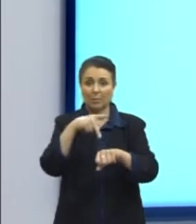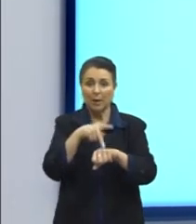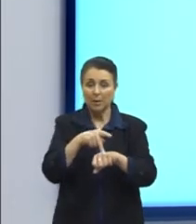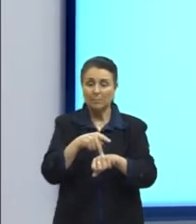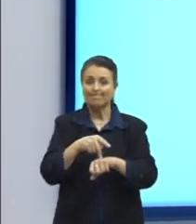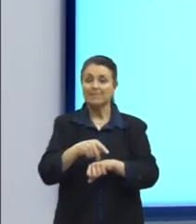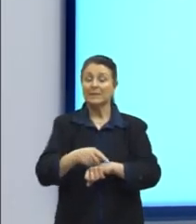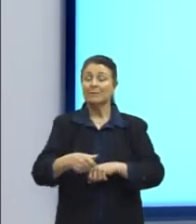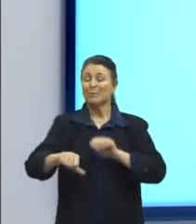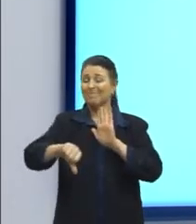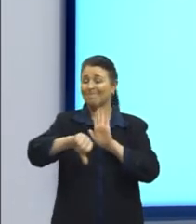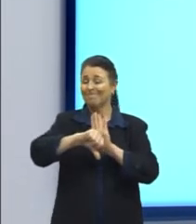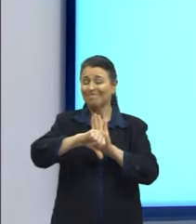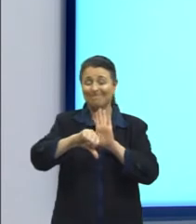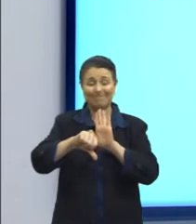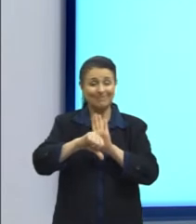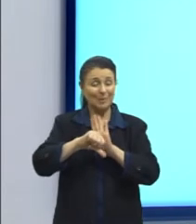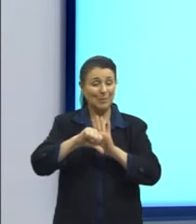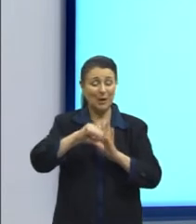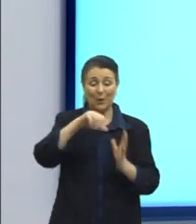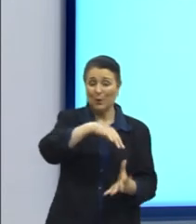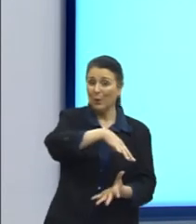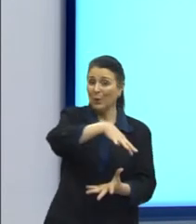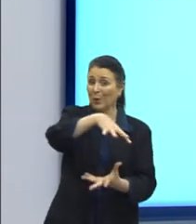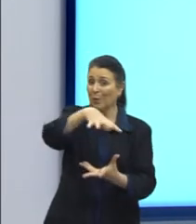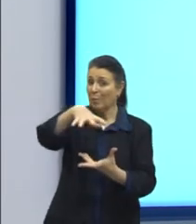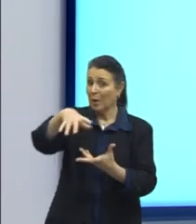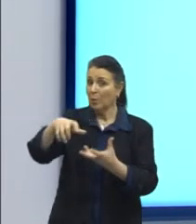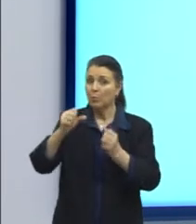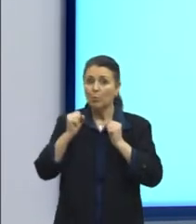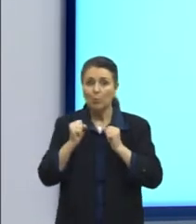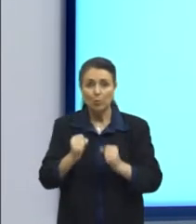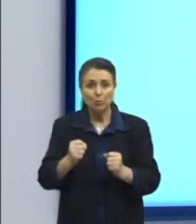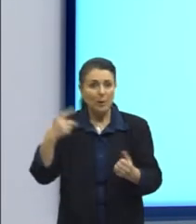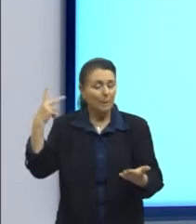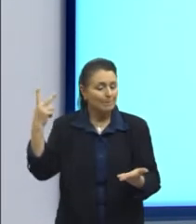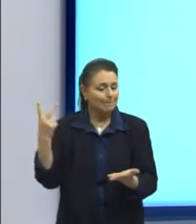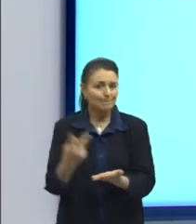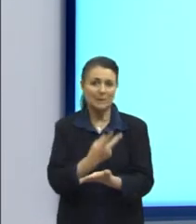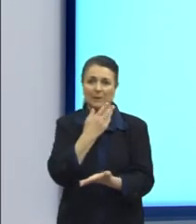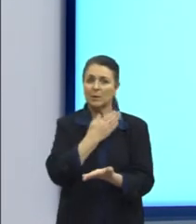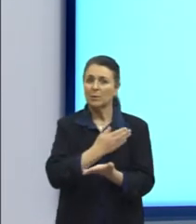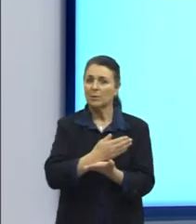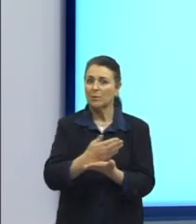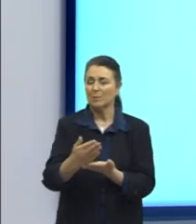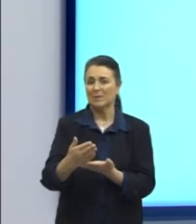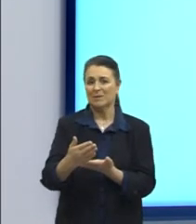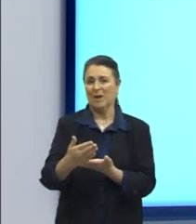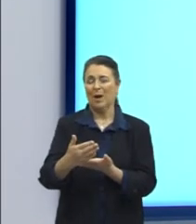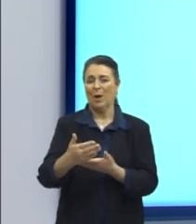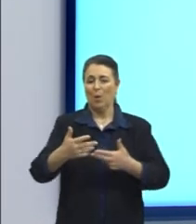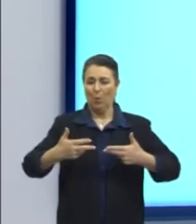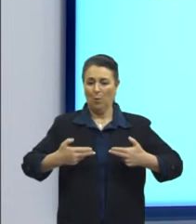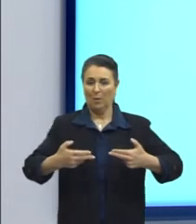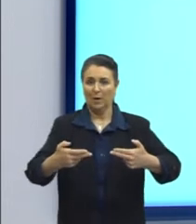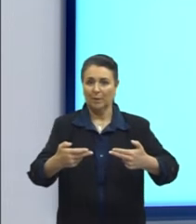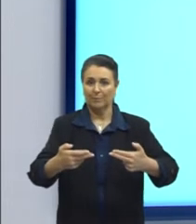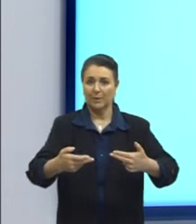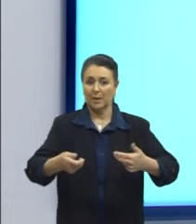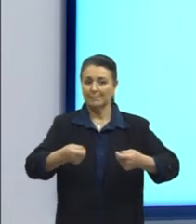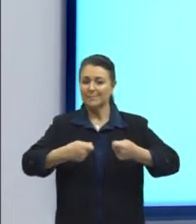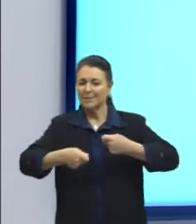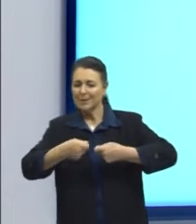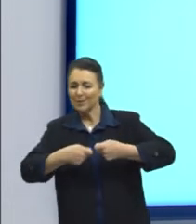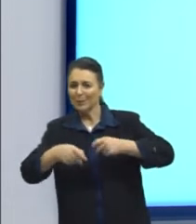uma crise Global né o mundo ficou em alerta porque podia acontecer uma guerra nuclear né E eles negociam uma paz